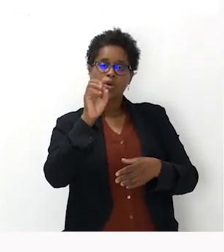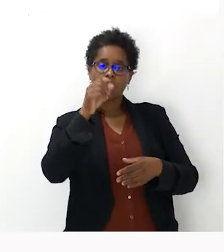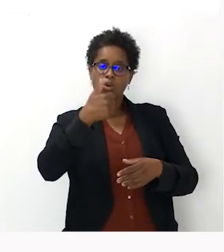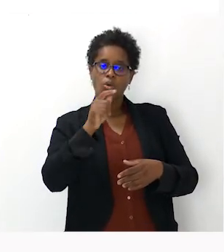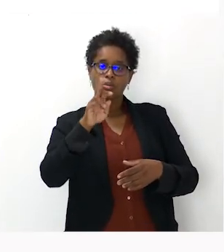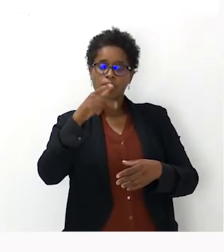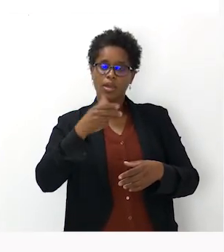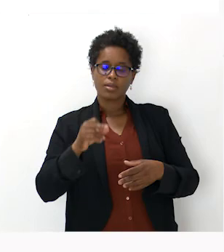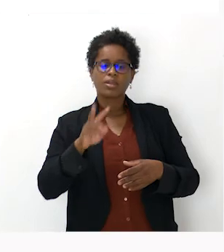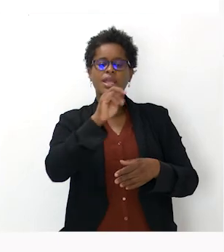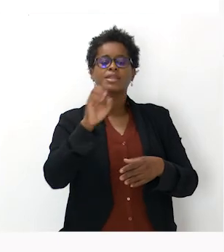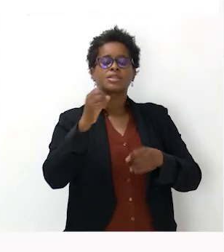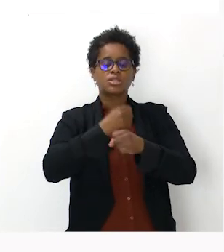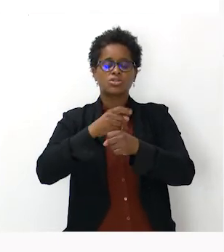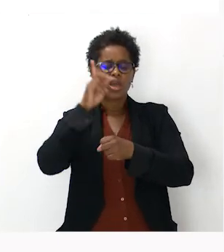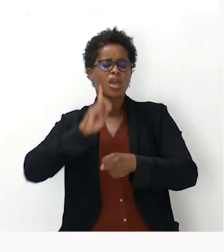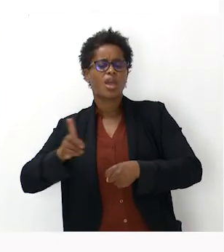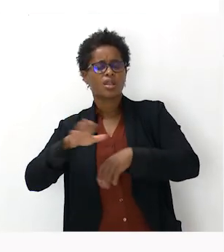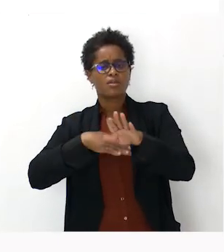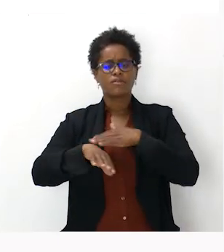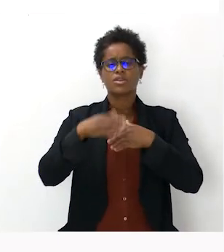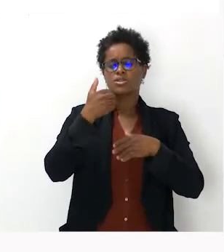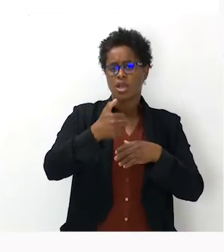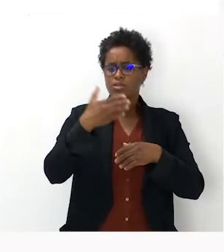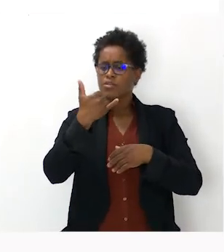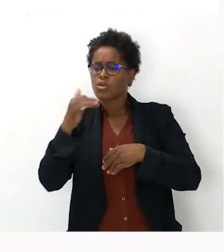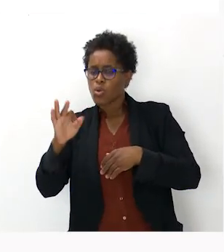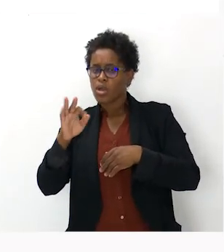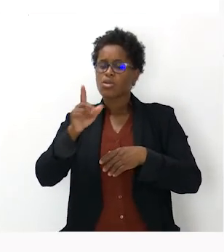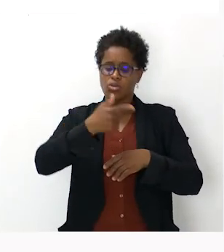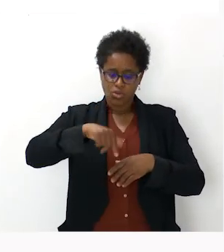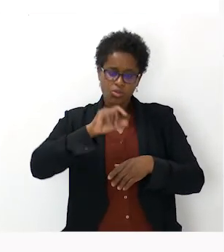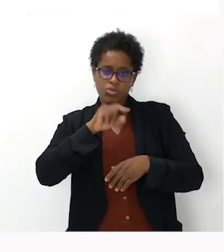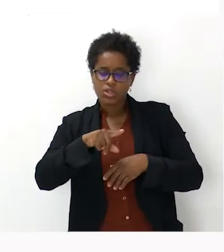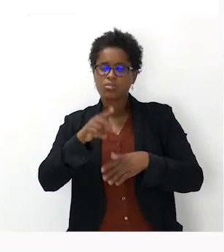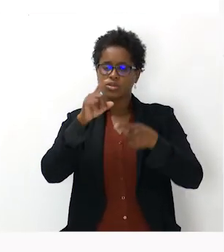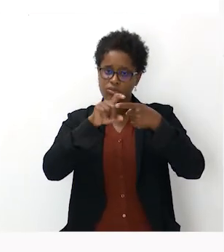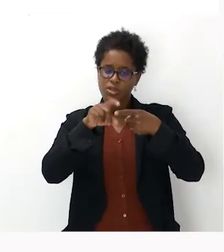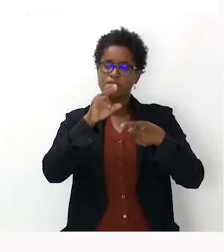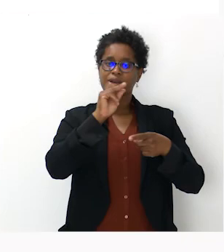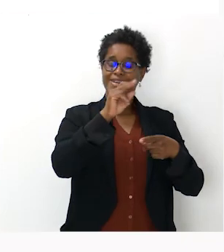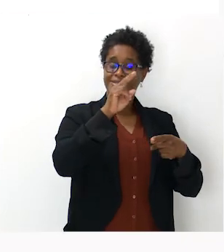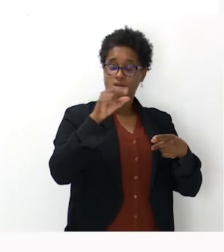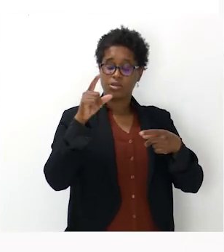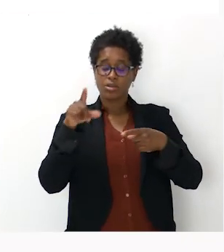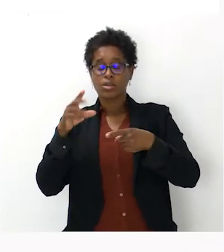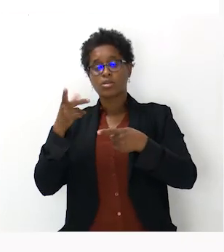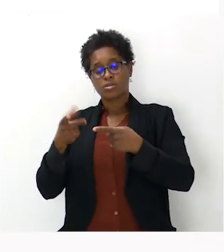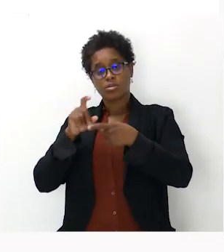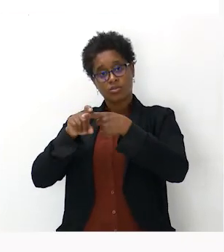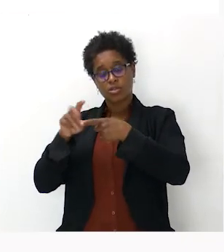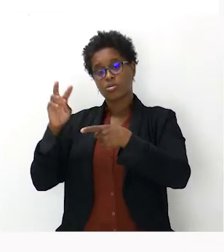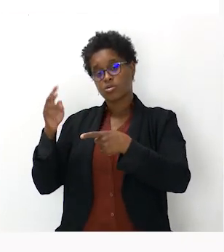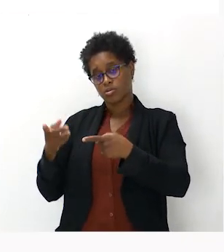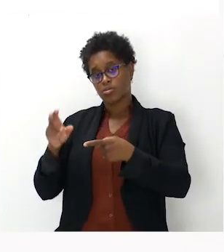exercícios, ela acertou 24. Nós podemos dividir o antecedente e o consequente pelo número 3.